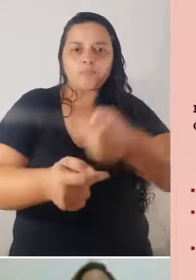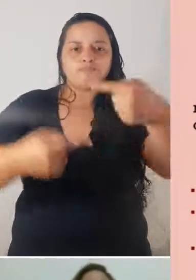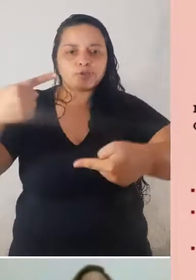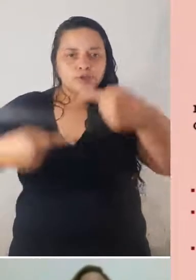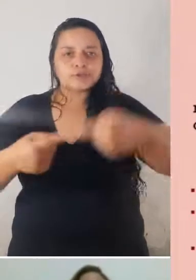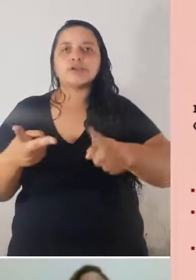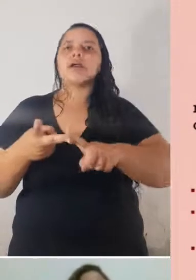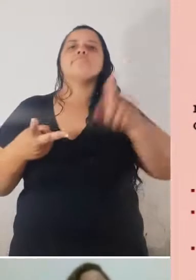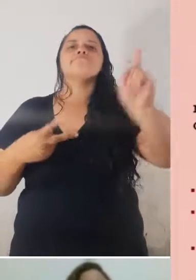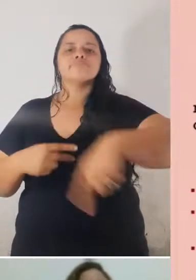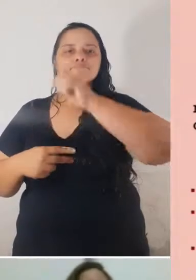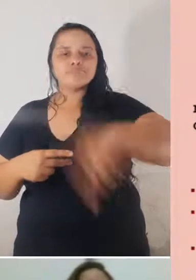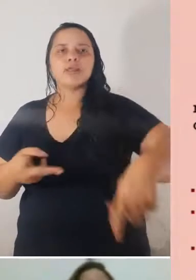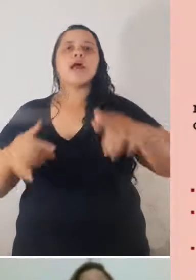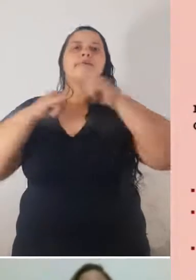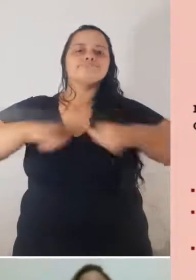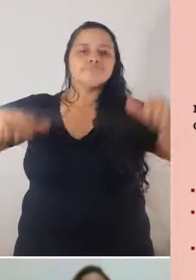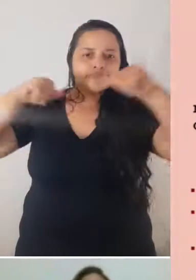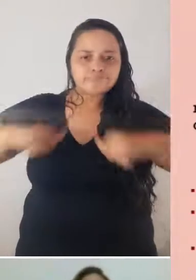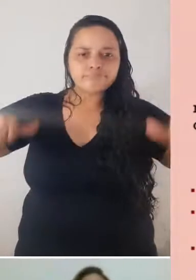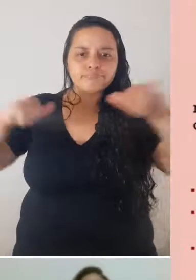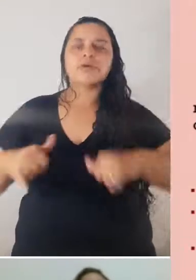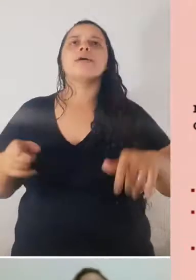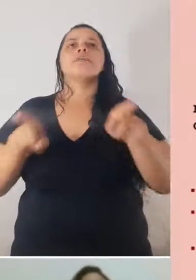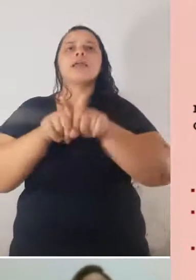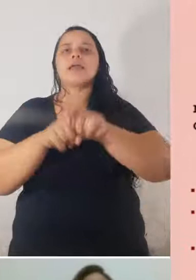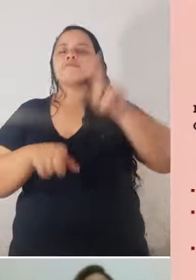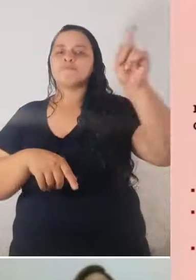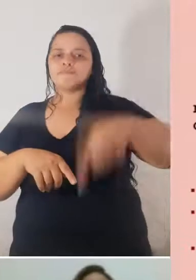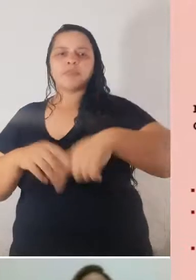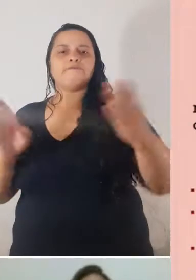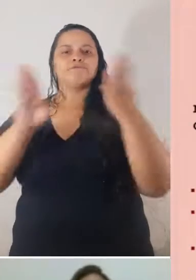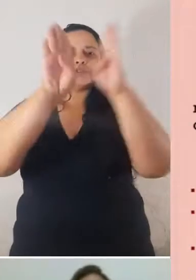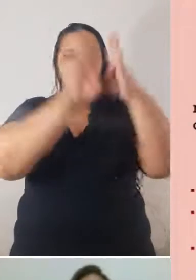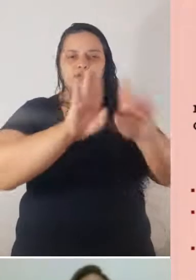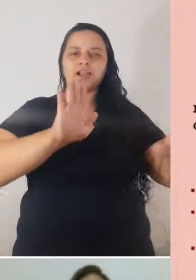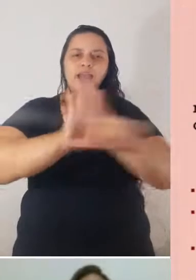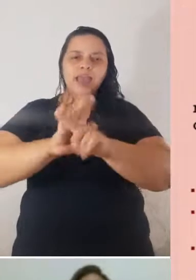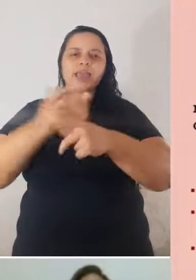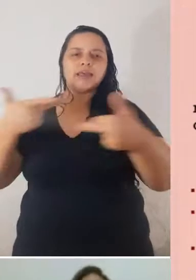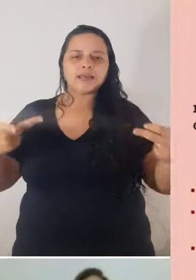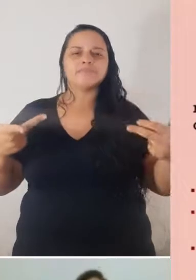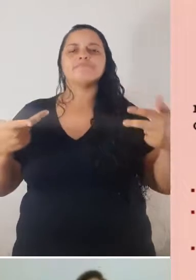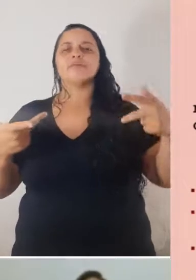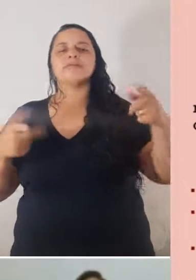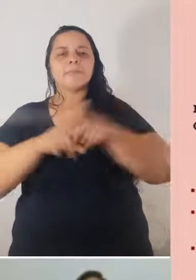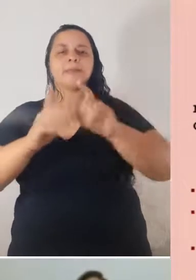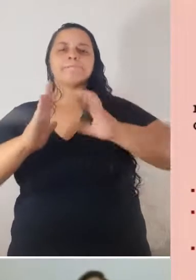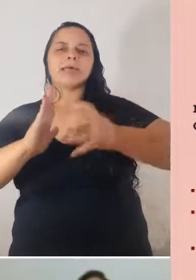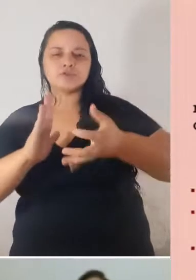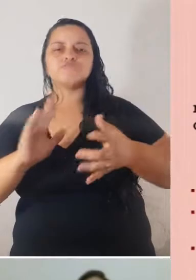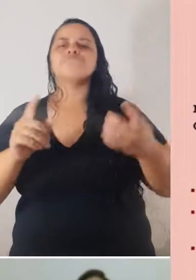de comunicação, fechamento de todos os poderes legislativos e das organizações partidárias. A partir